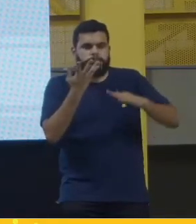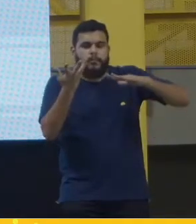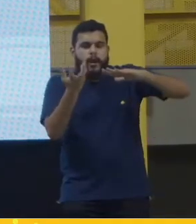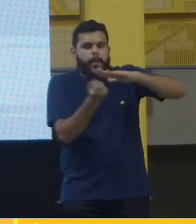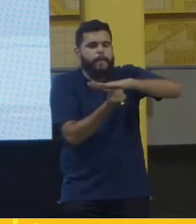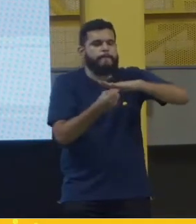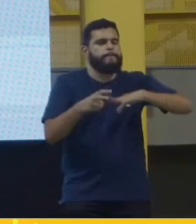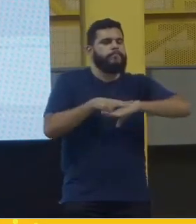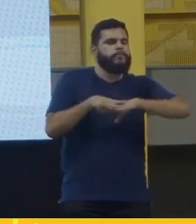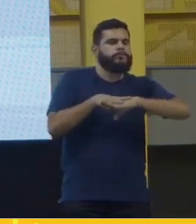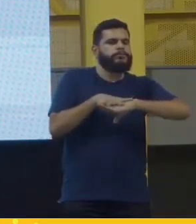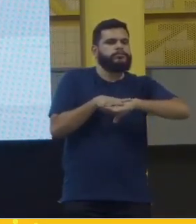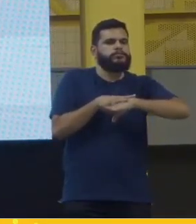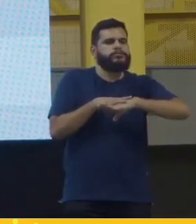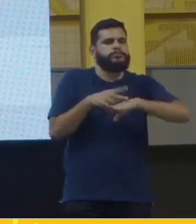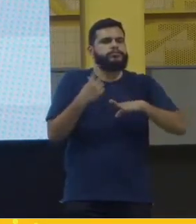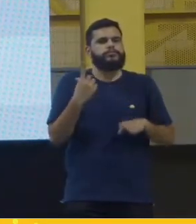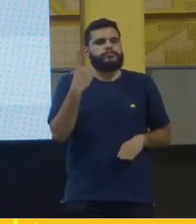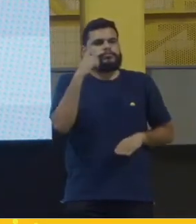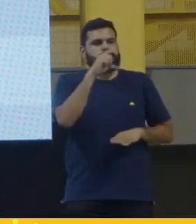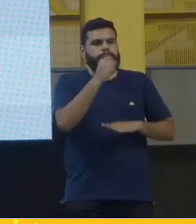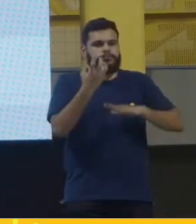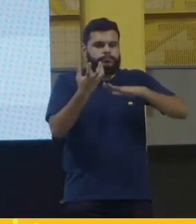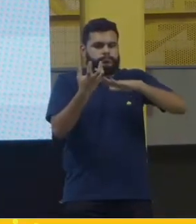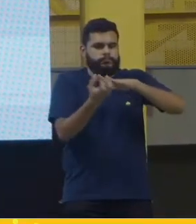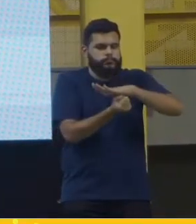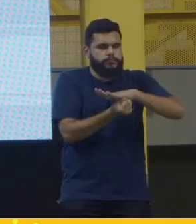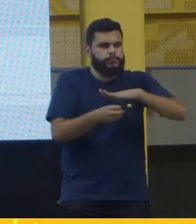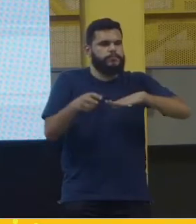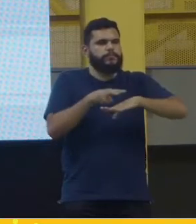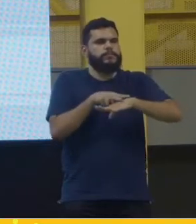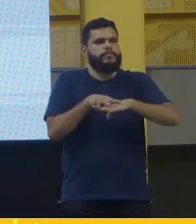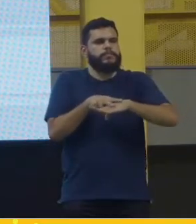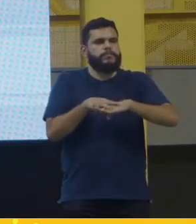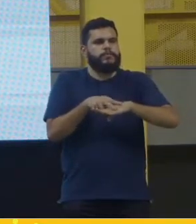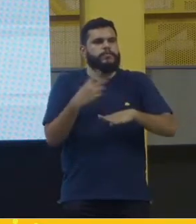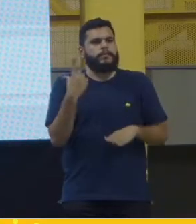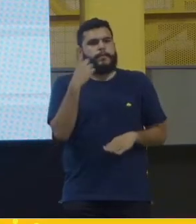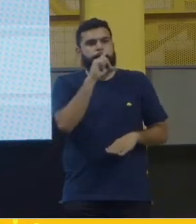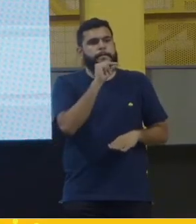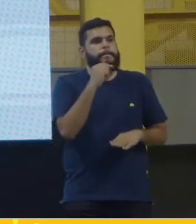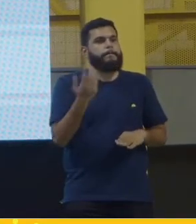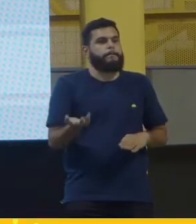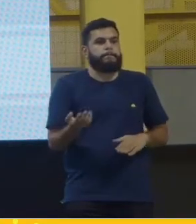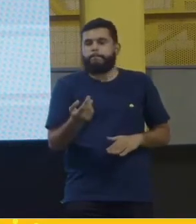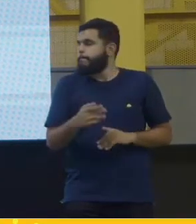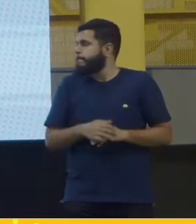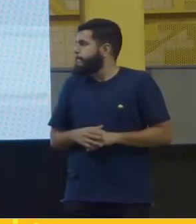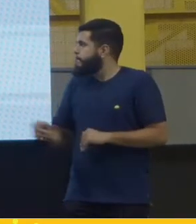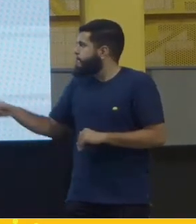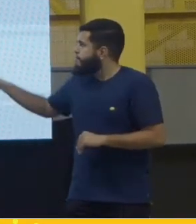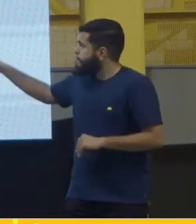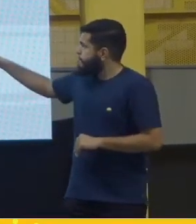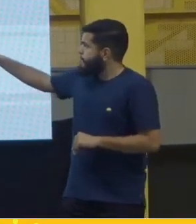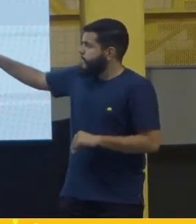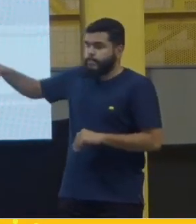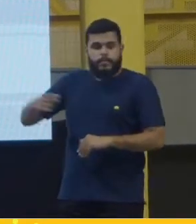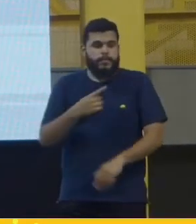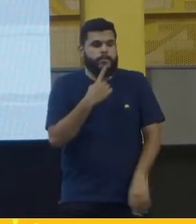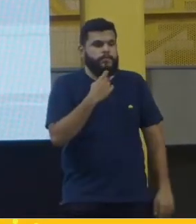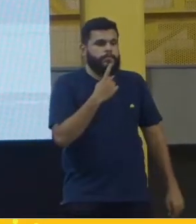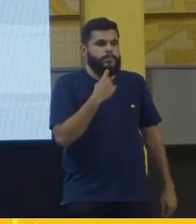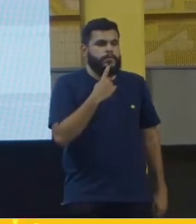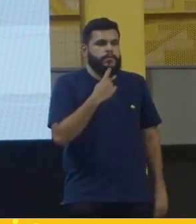verde? Quem absorve verde não é visto verde. Ele é visto